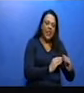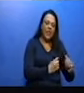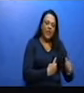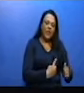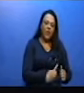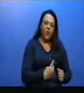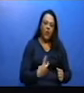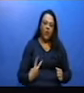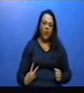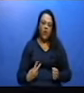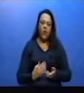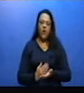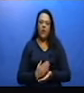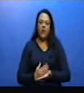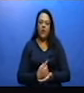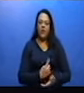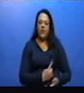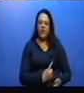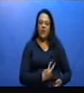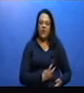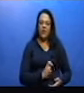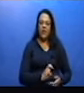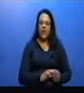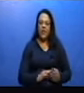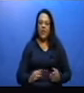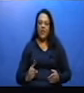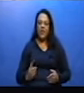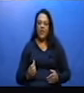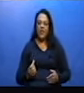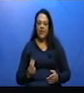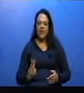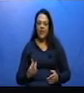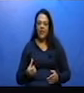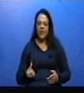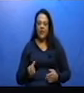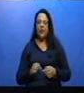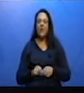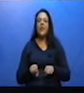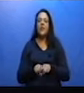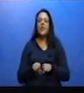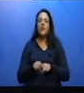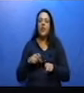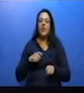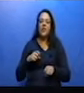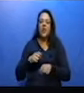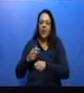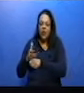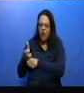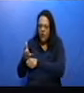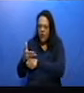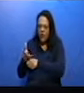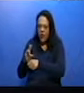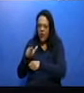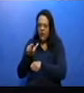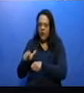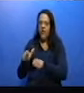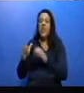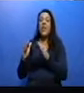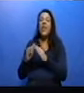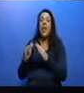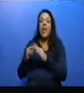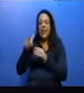126. E vocês terão um vídeo para assistir como tarefa e responder